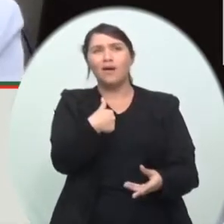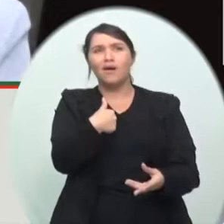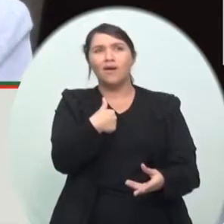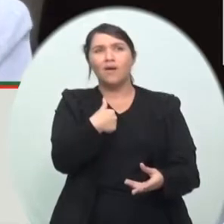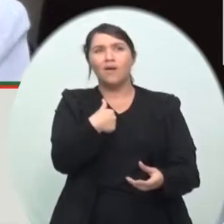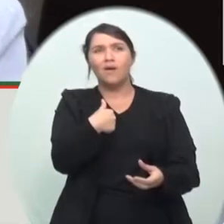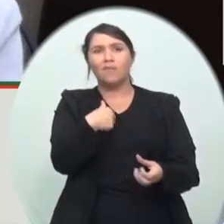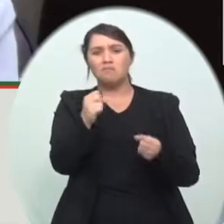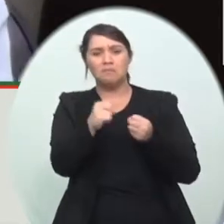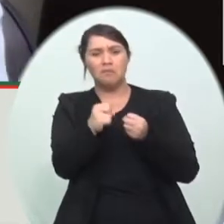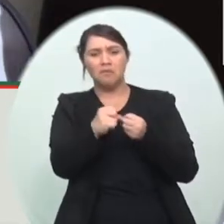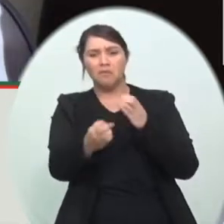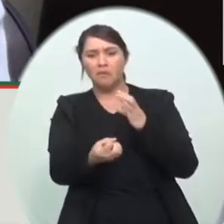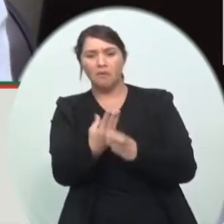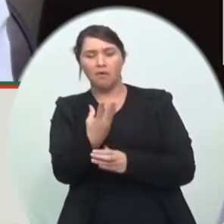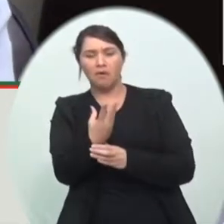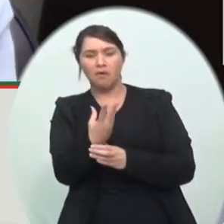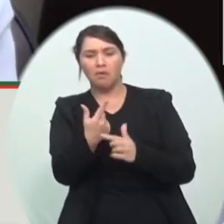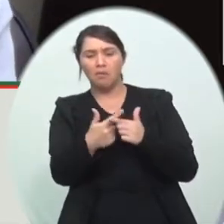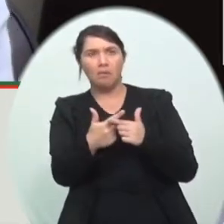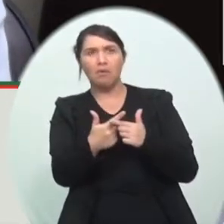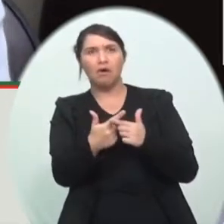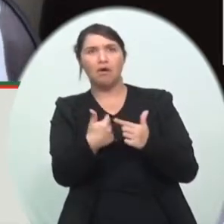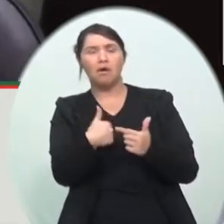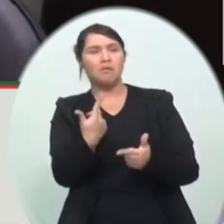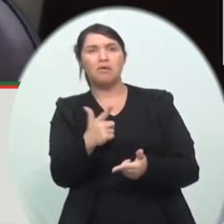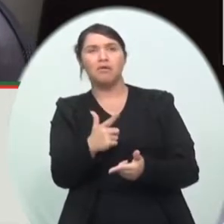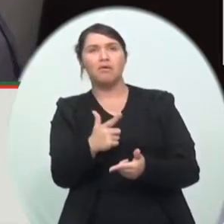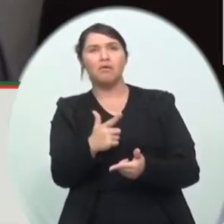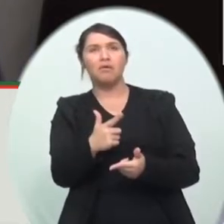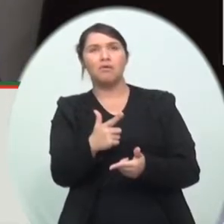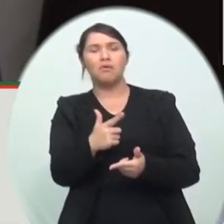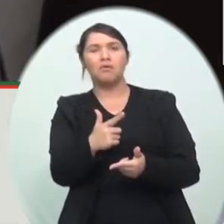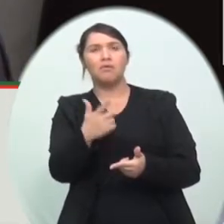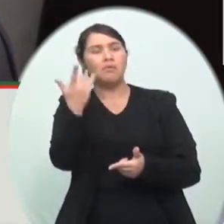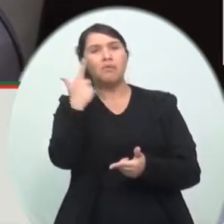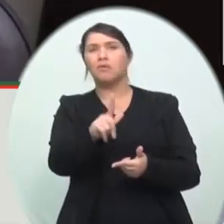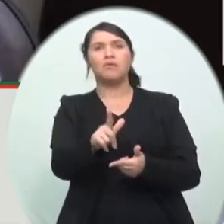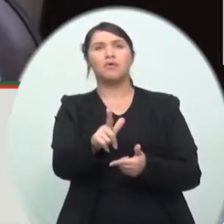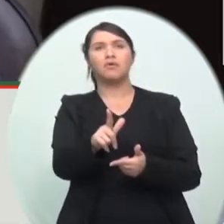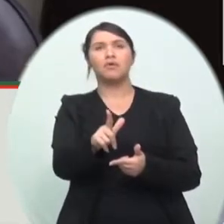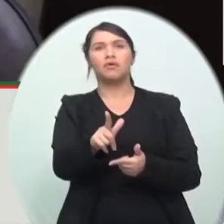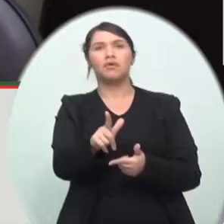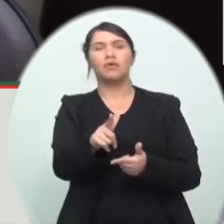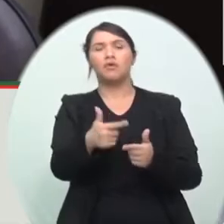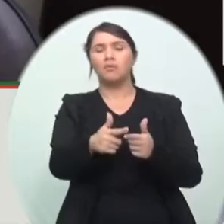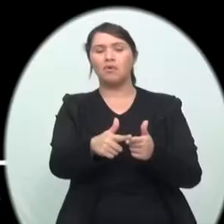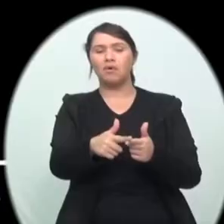Mas essa juventude acreditou. E eu mostro nessa tela, tem uma tela aqui,